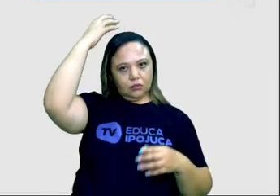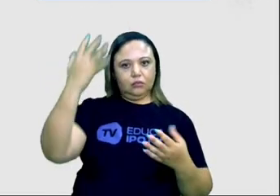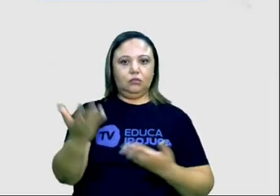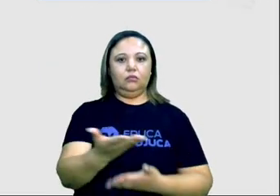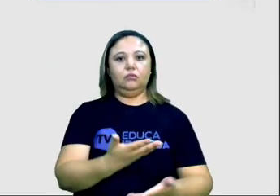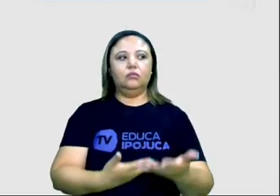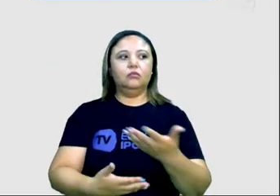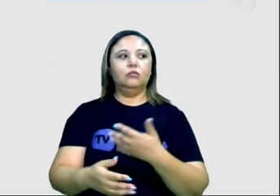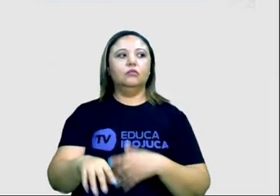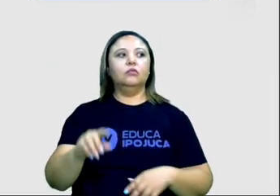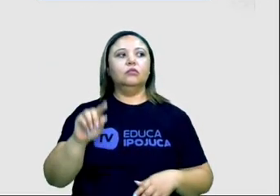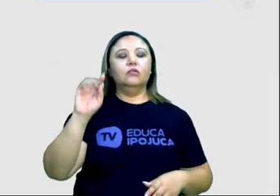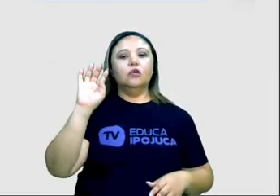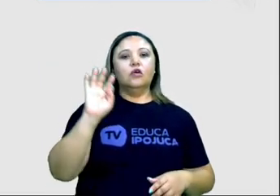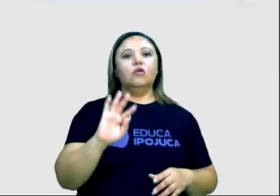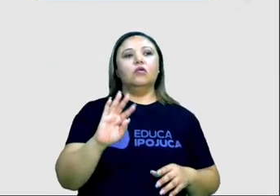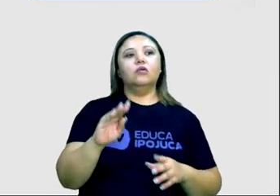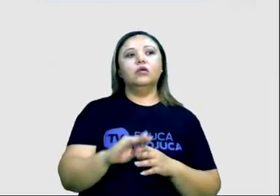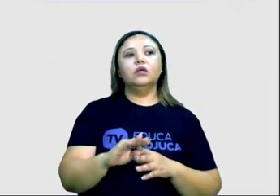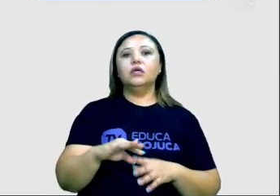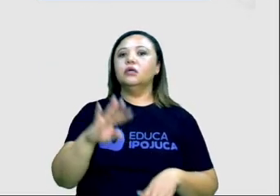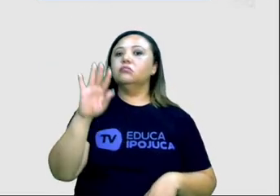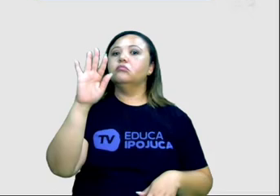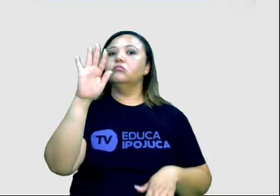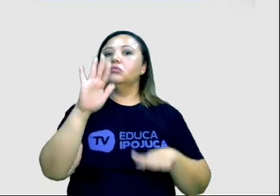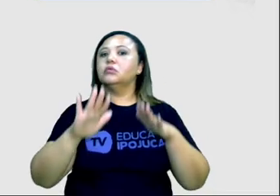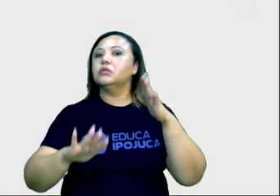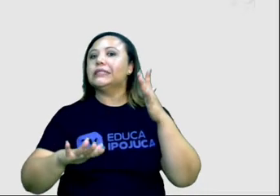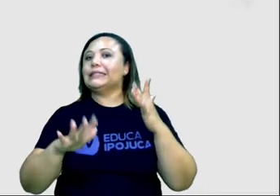causa questionável.